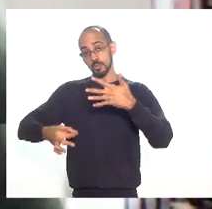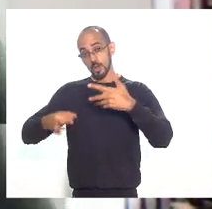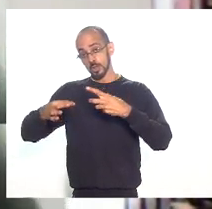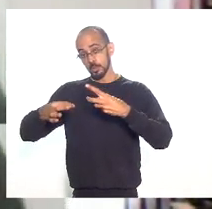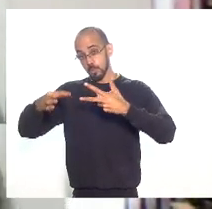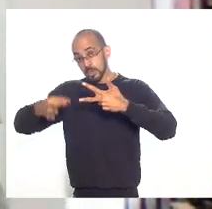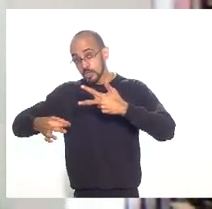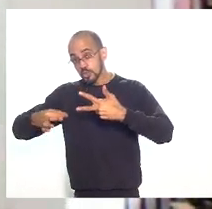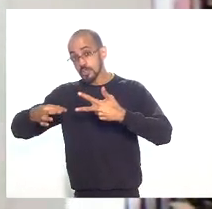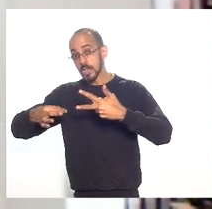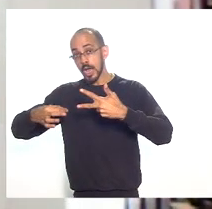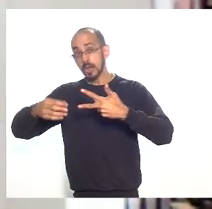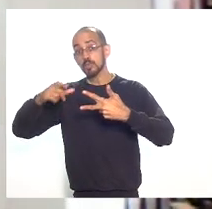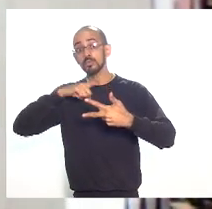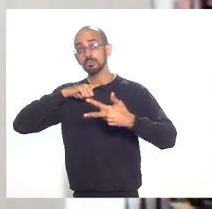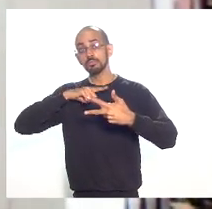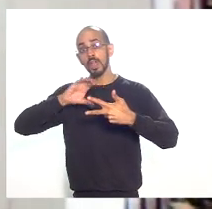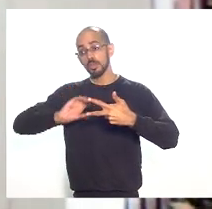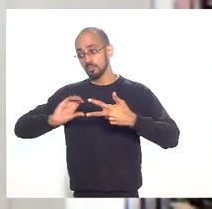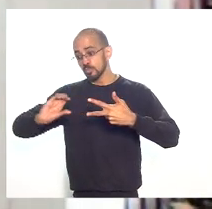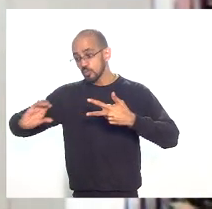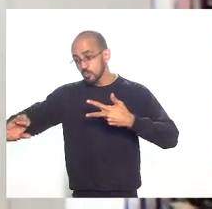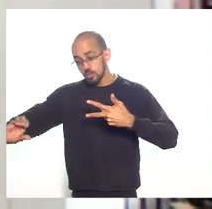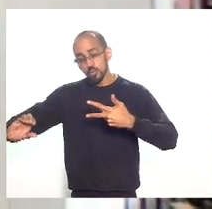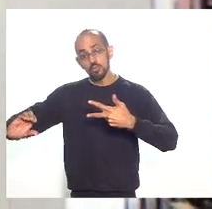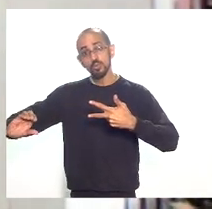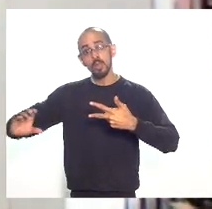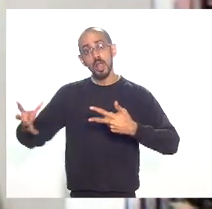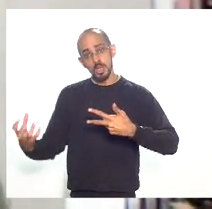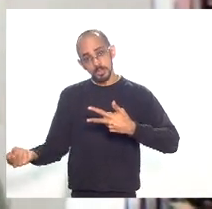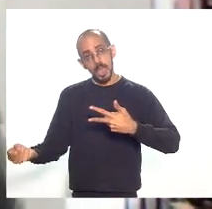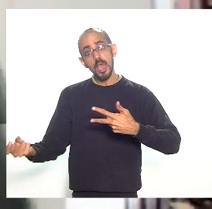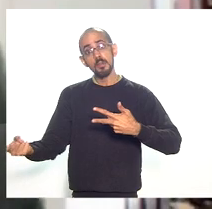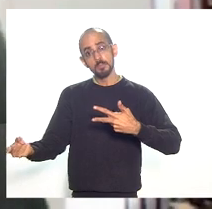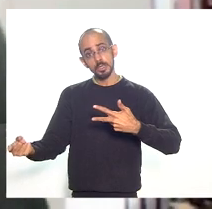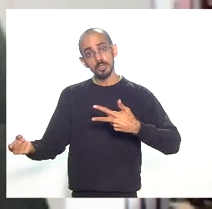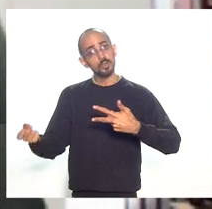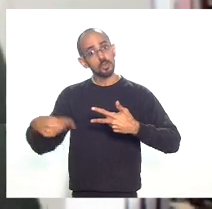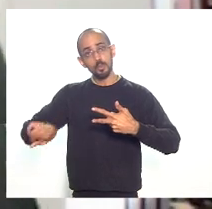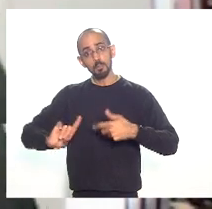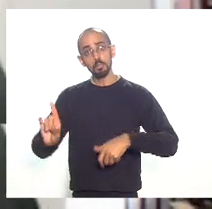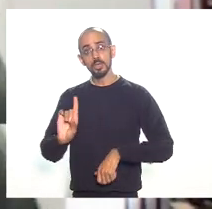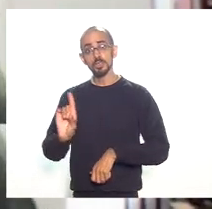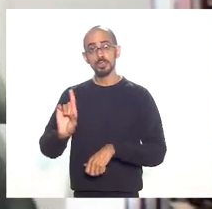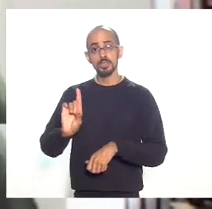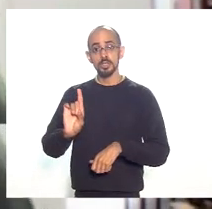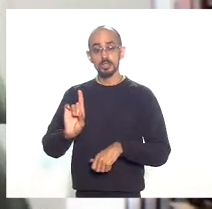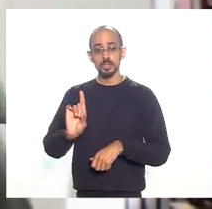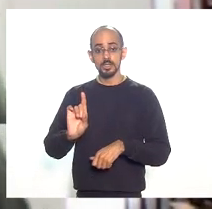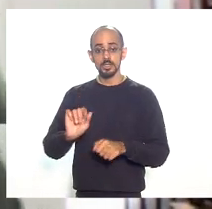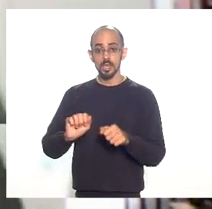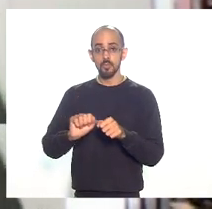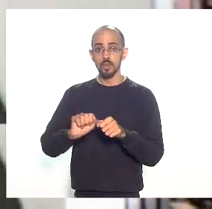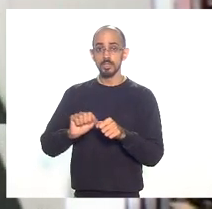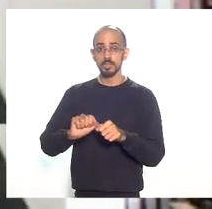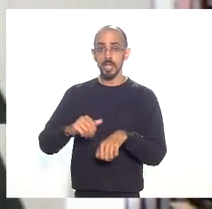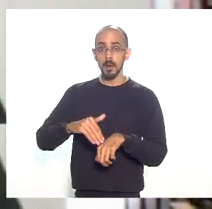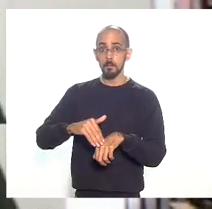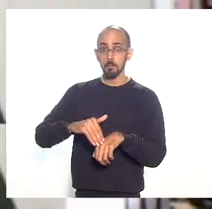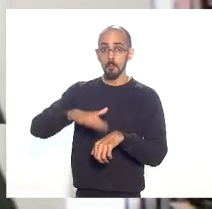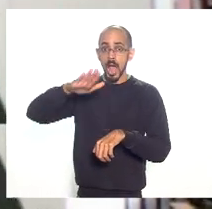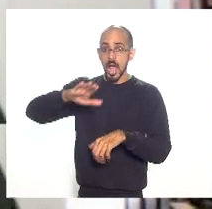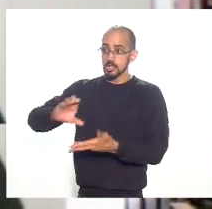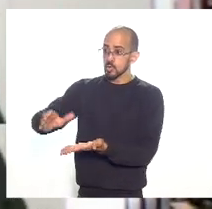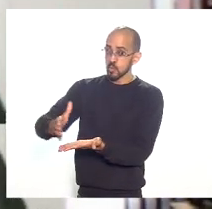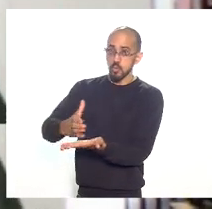O judiciário já recebe uma parte do orçamento público. Não tem porquê hipertrofiar uma sanha arrecadatória